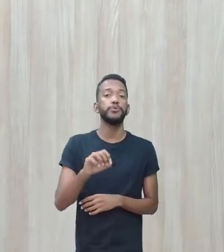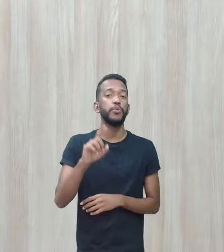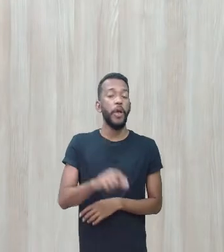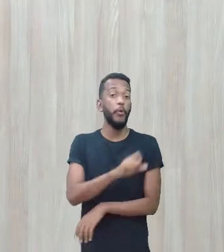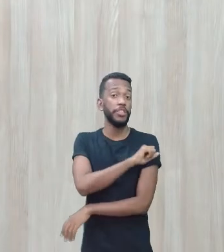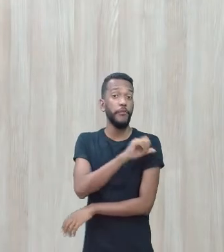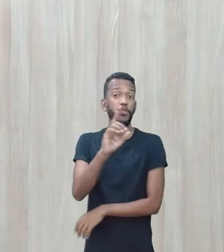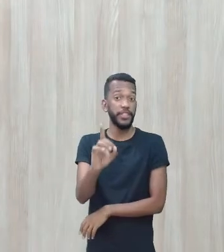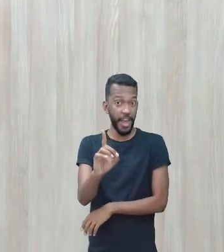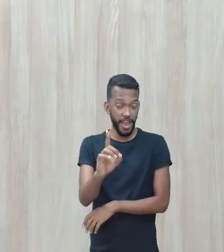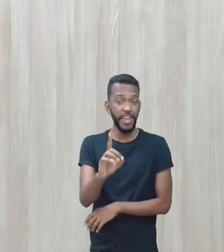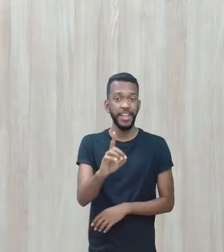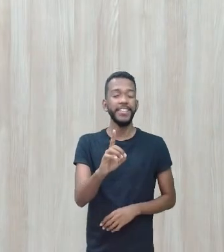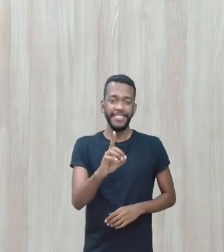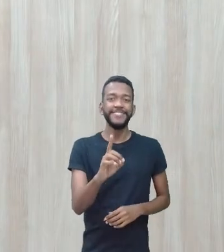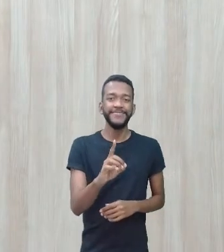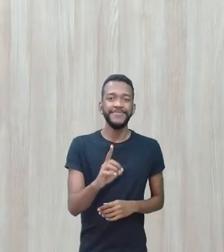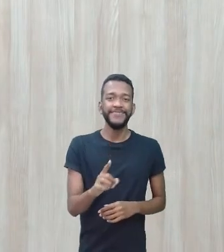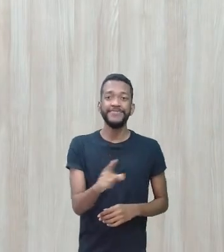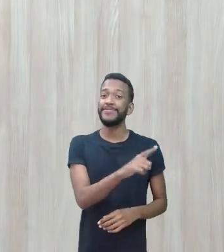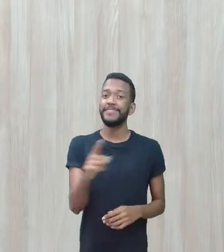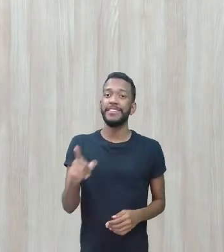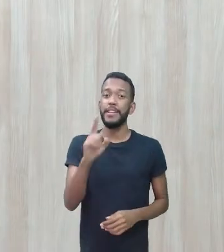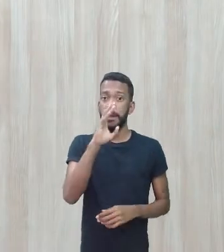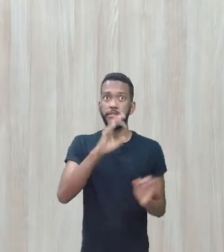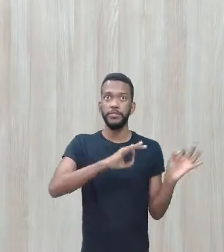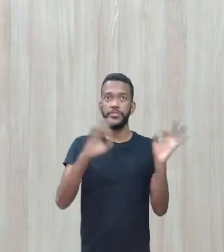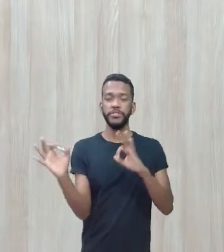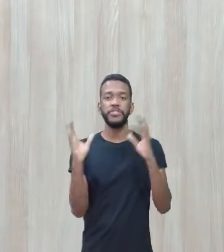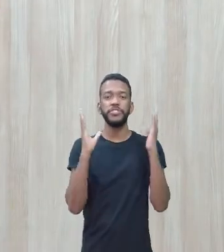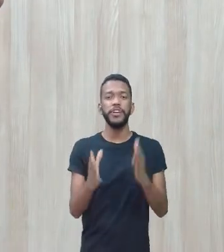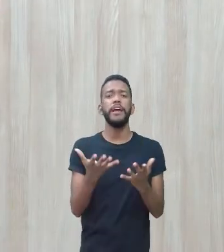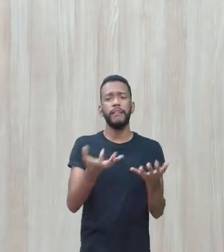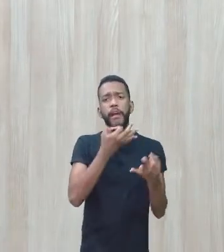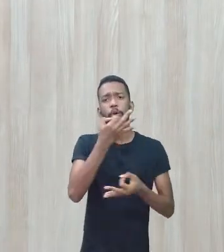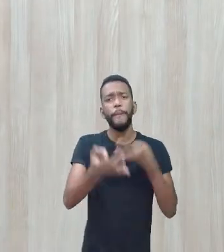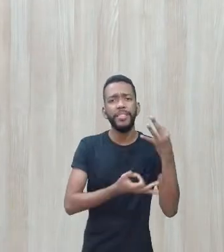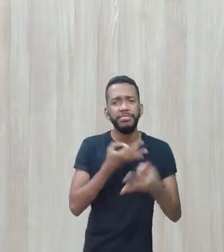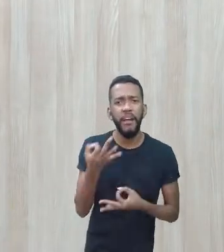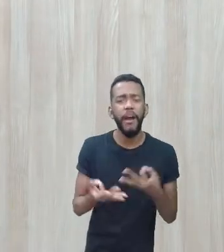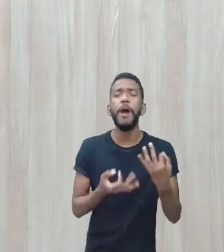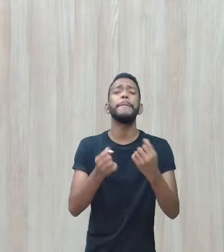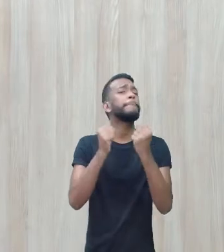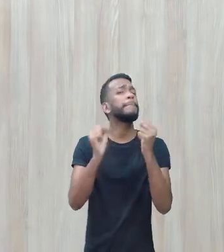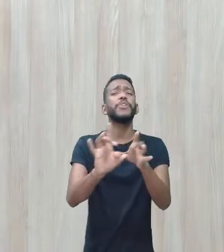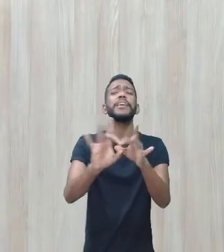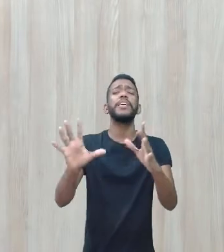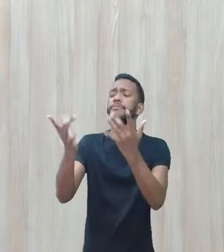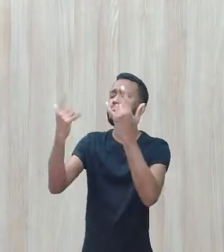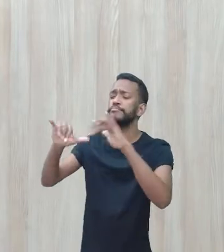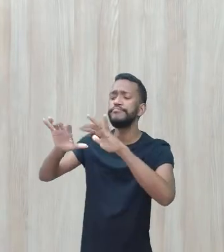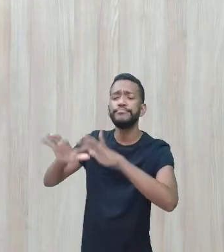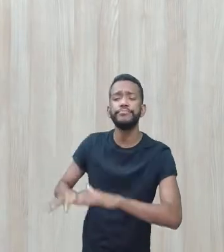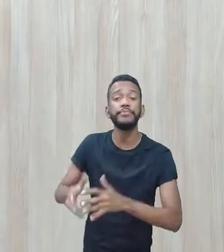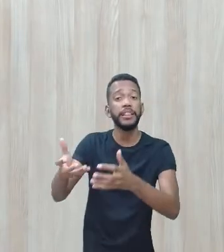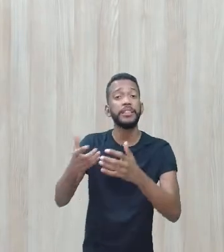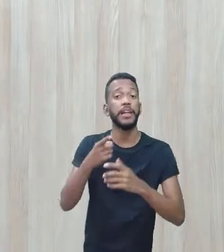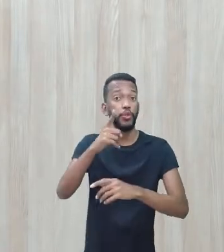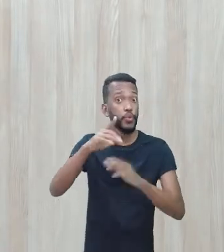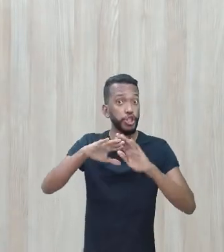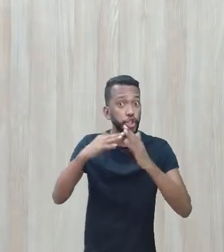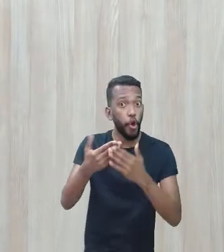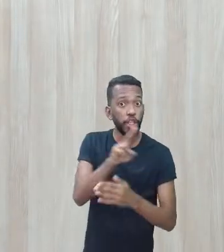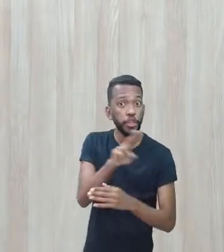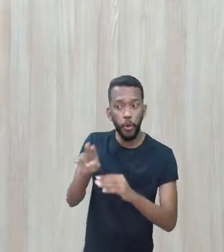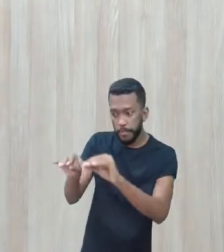aí para vocês. E para você que está assistindo aí, quer fazer um comentário, quer se mostrar presente, vá lá, diga qual a sua escola, de onde